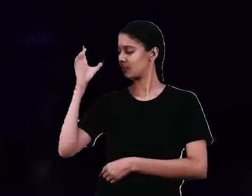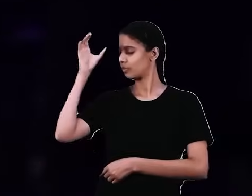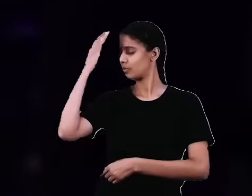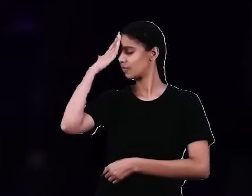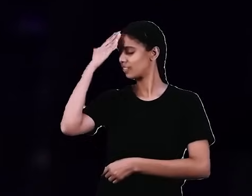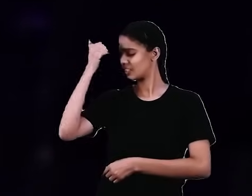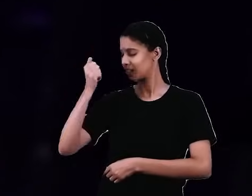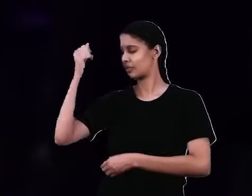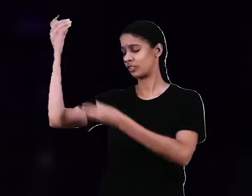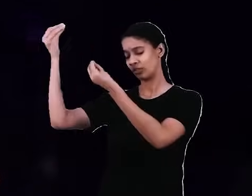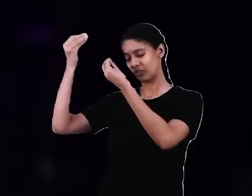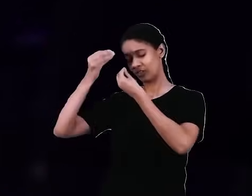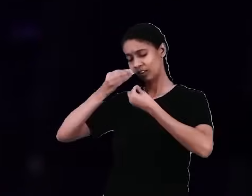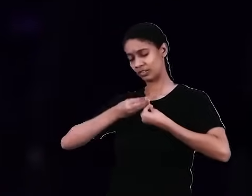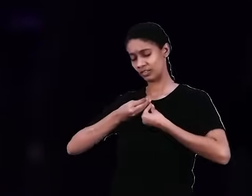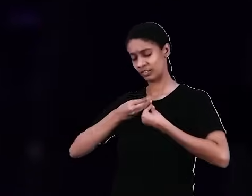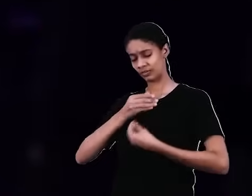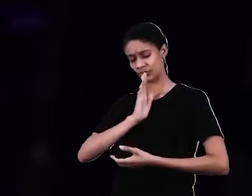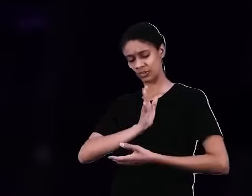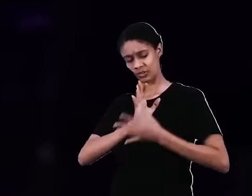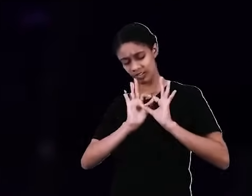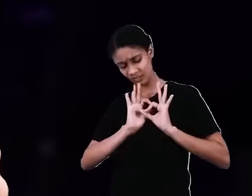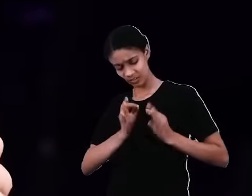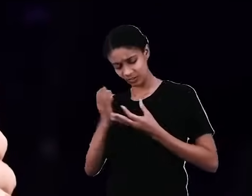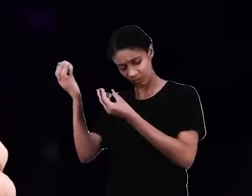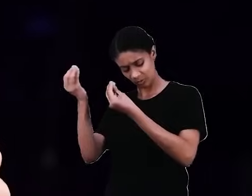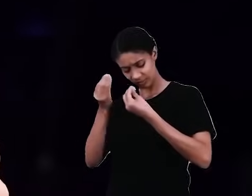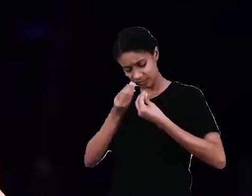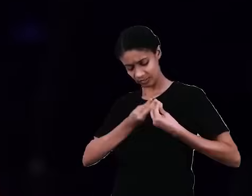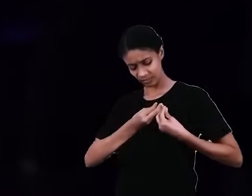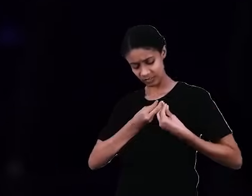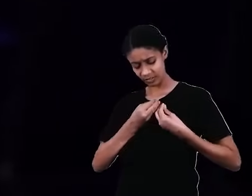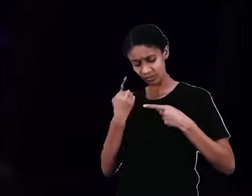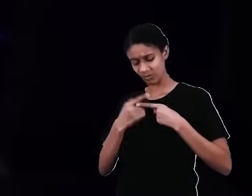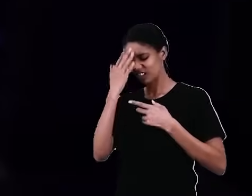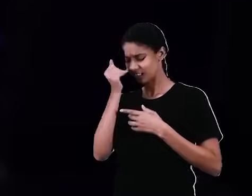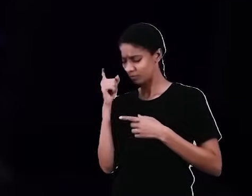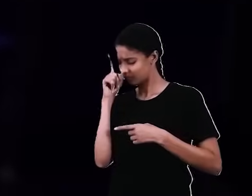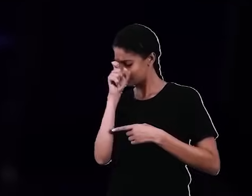coração humilde, Senhor. Porque sabemos que o Senhor está nessa fornalha conosco.